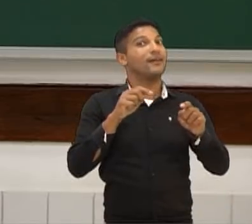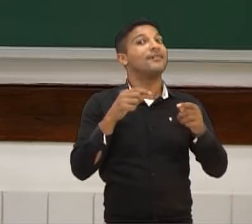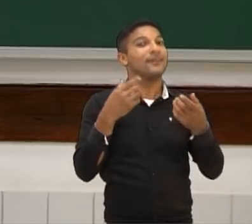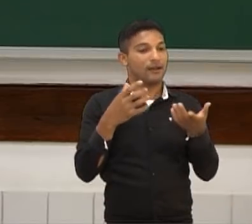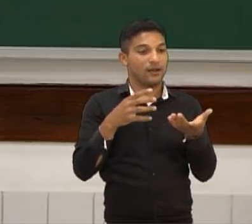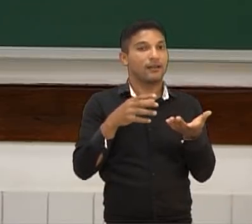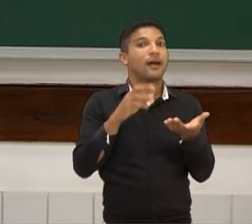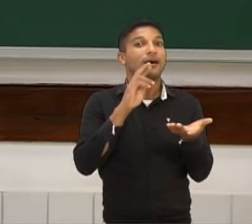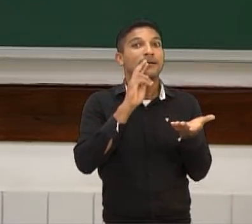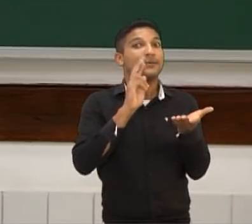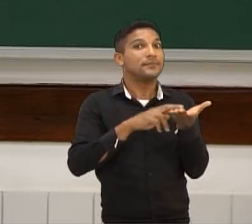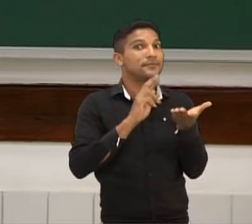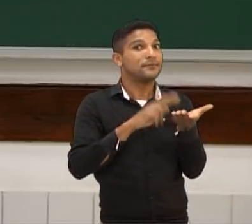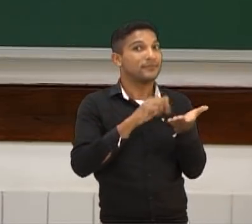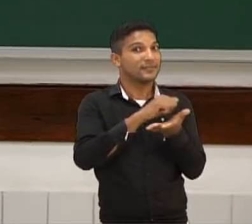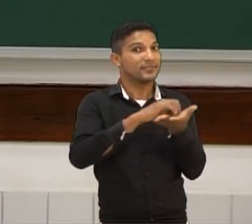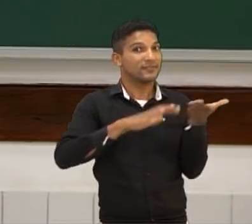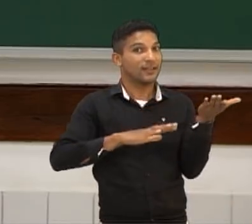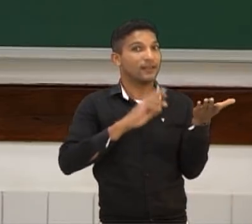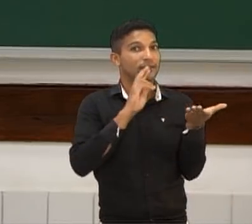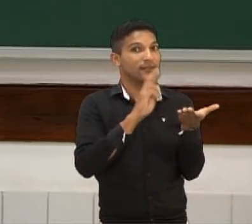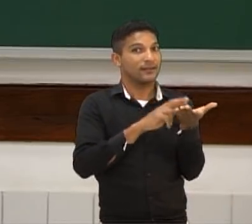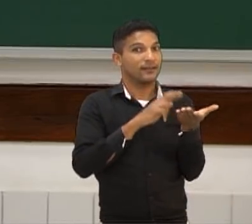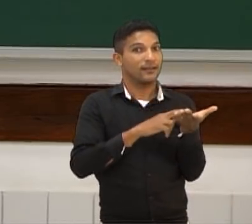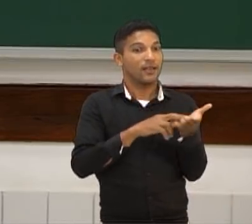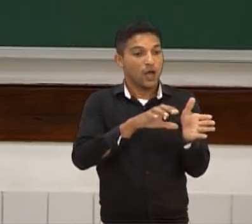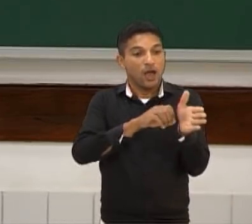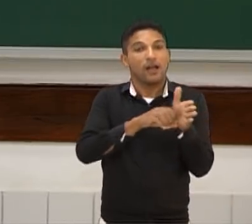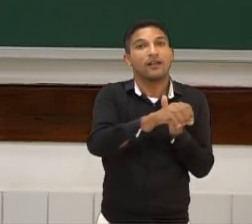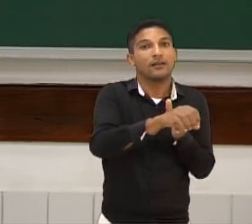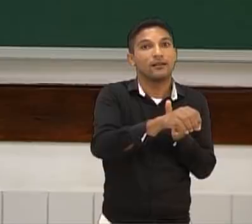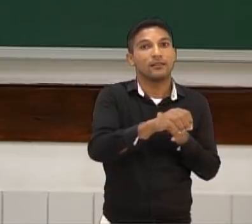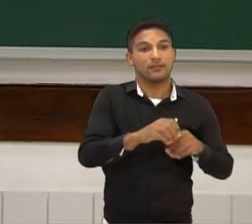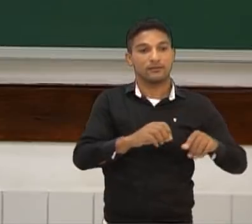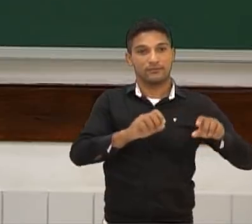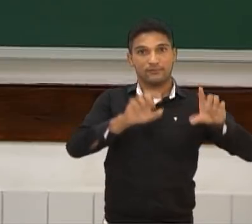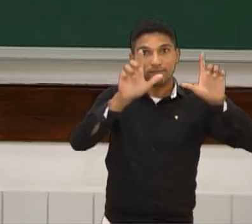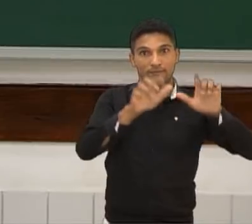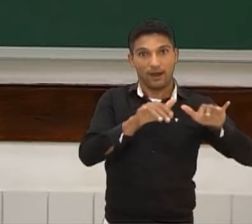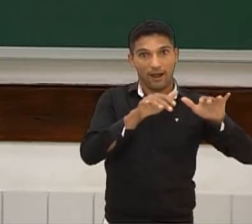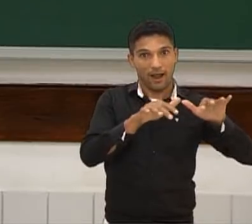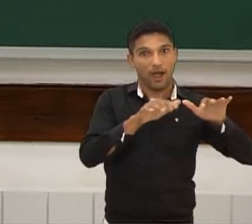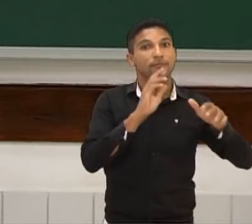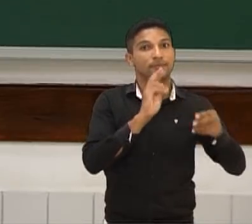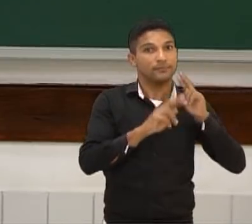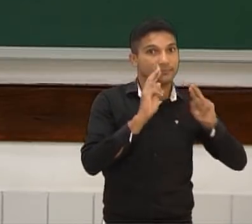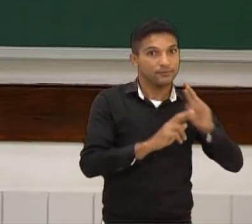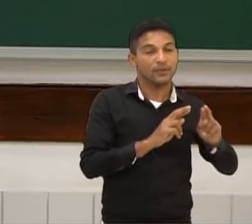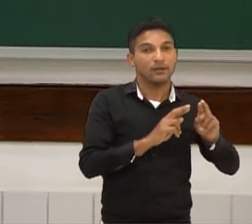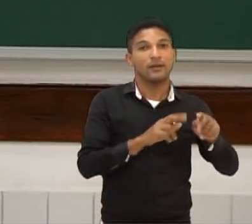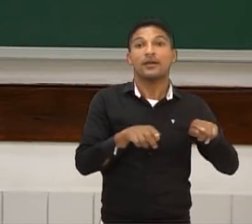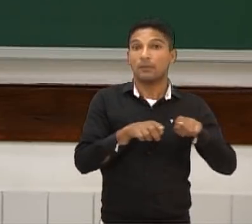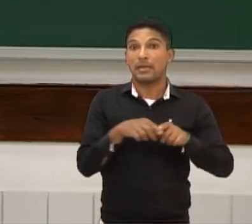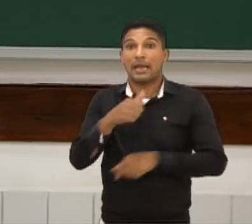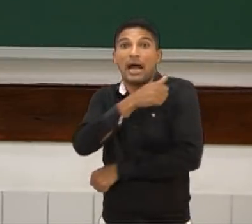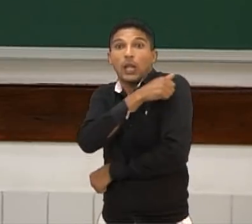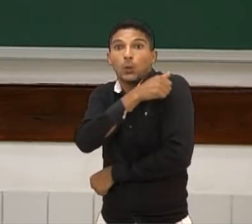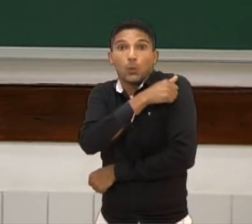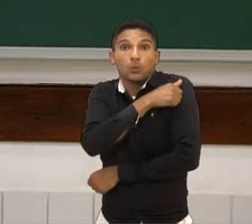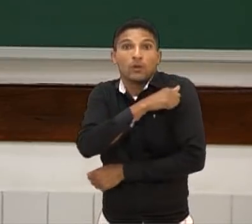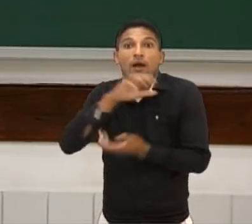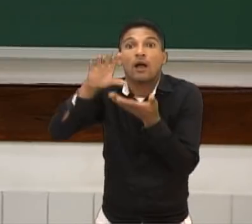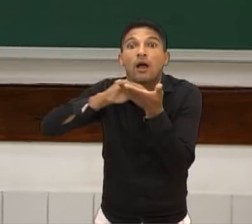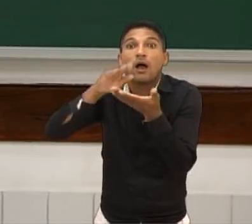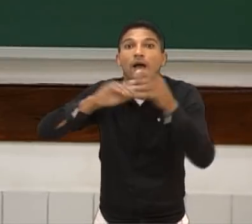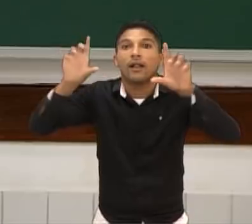essenciais. Resolver as atividades, entrar em contato com a escola para aqueles alunos que estão assistindo às aulas pela TV e tudo mais.